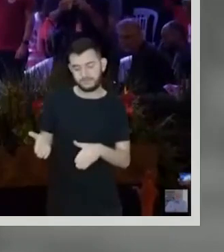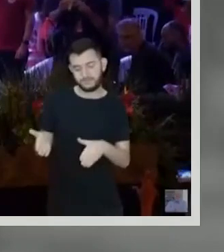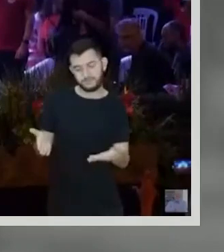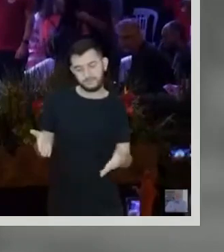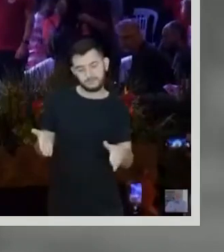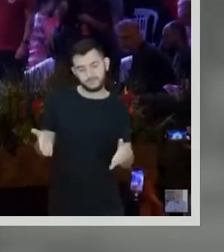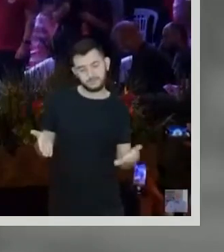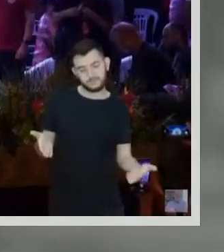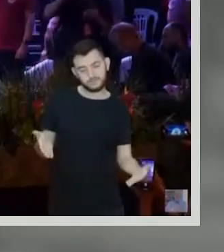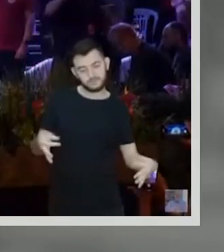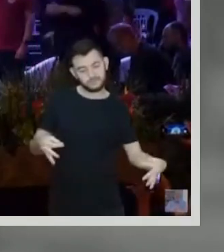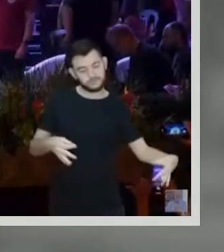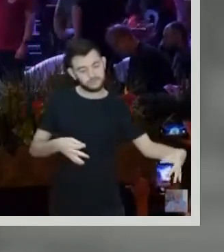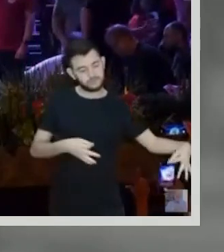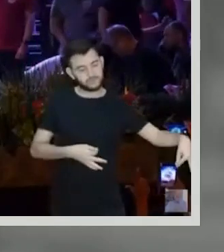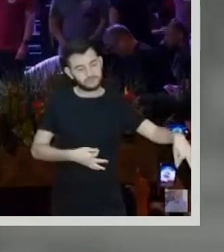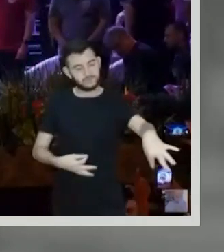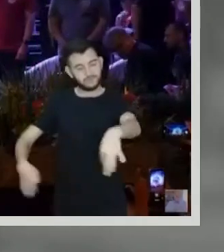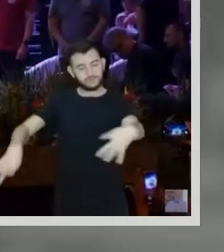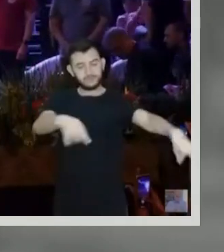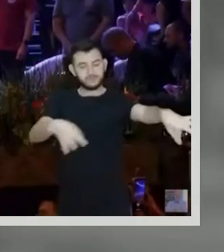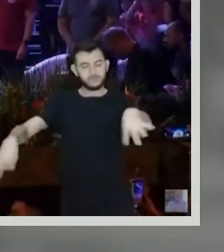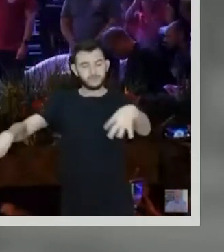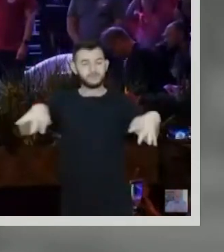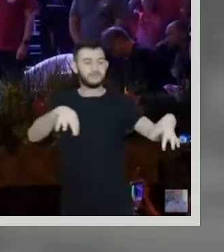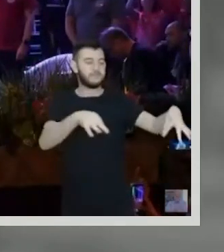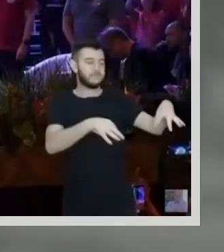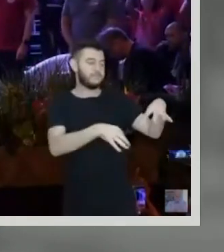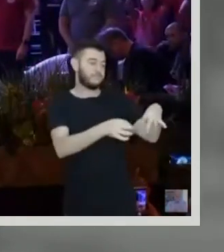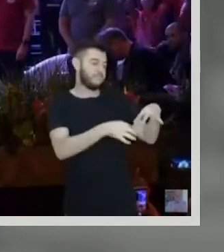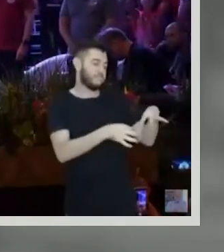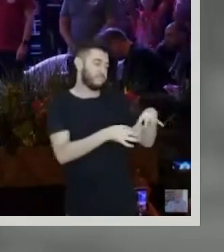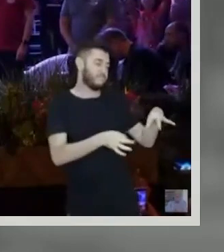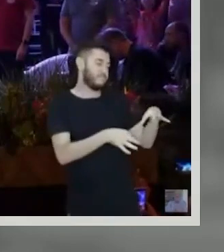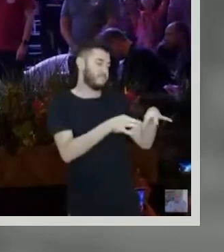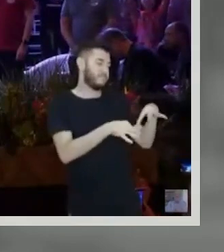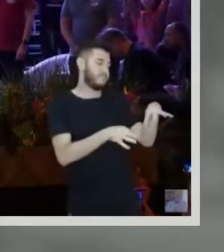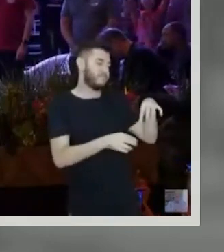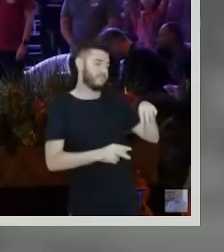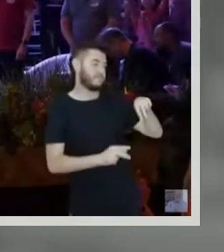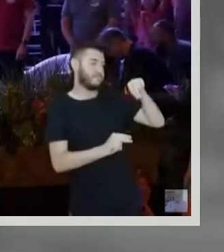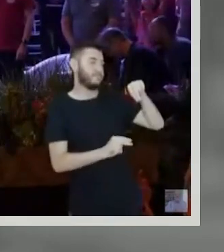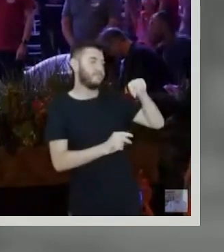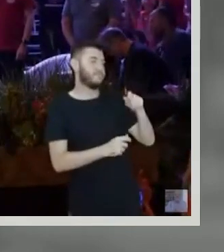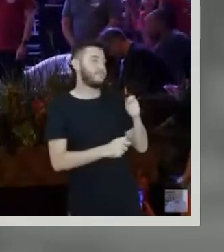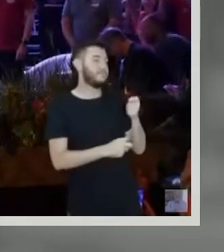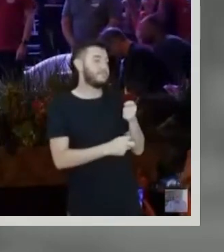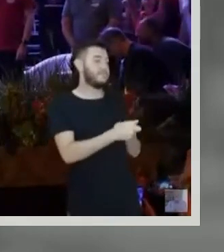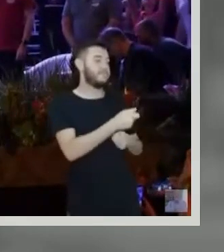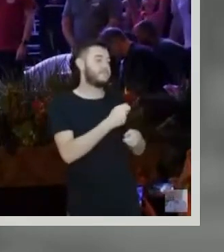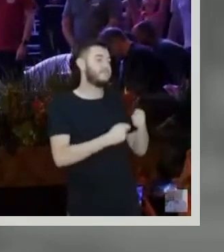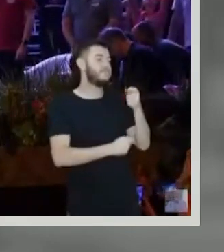marcar a posição e deixar o outro voto para o segundo turno. A única alternativa na direção de